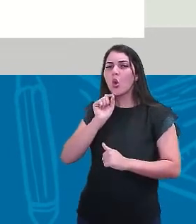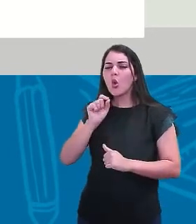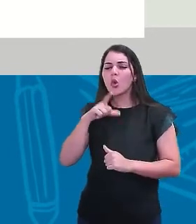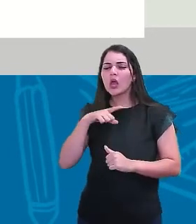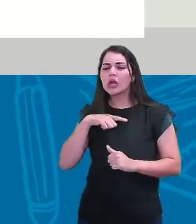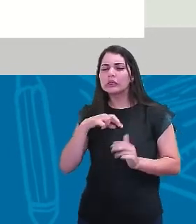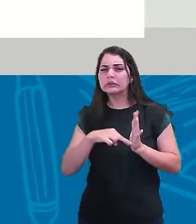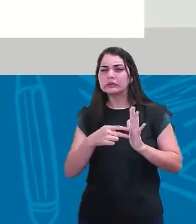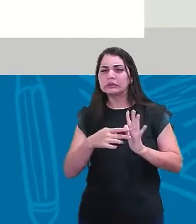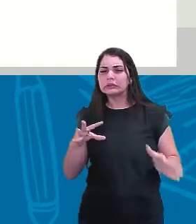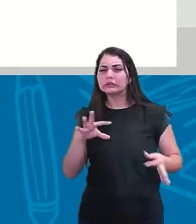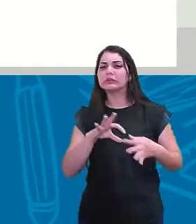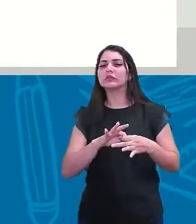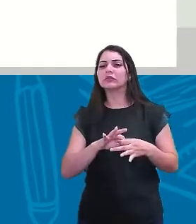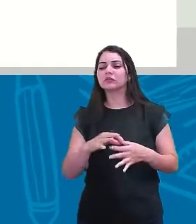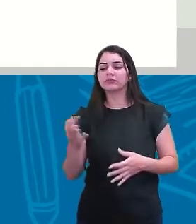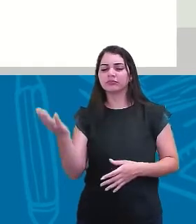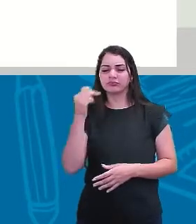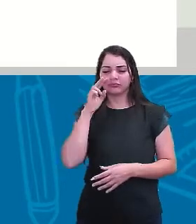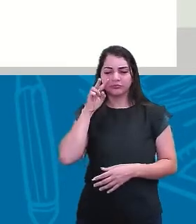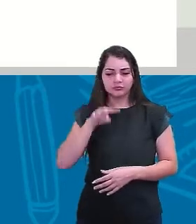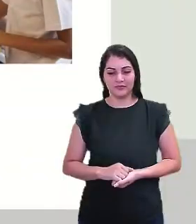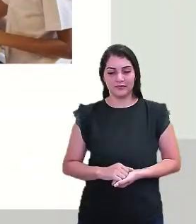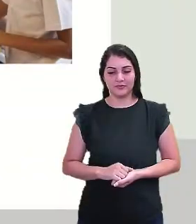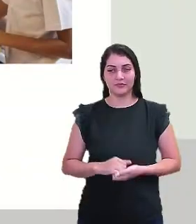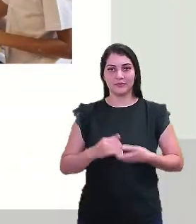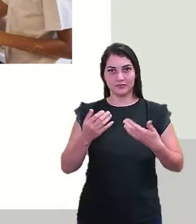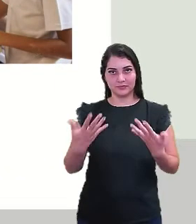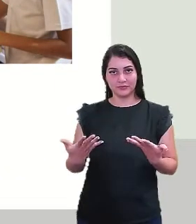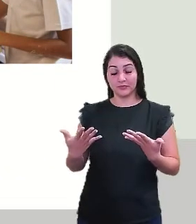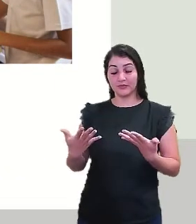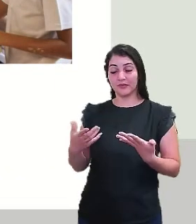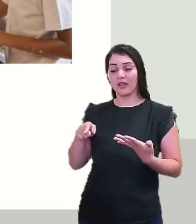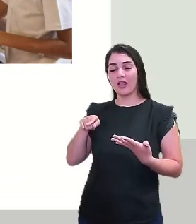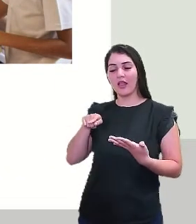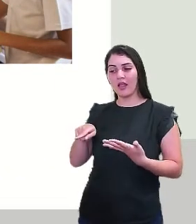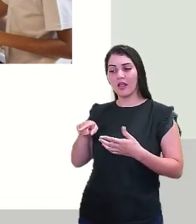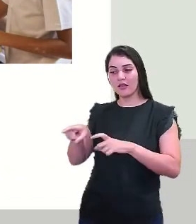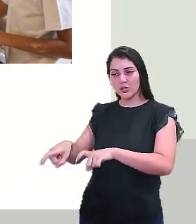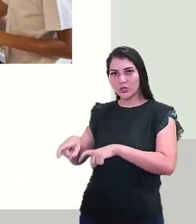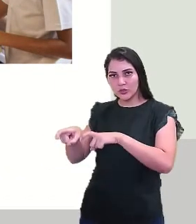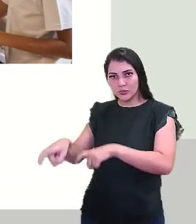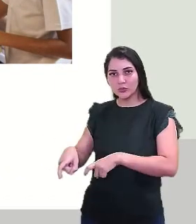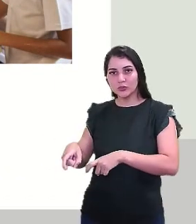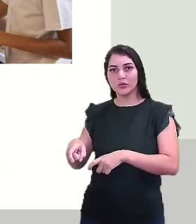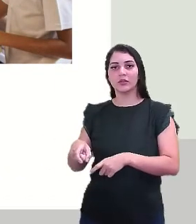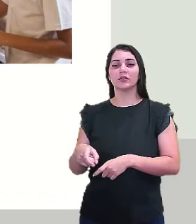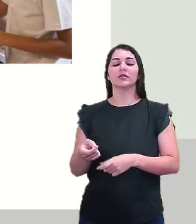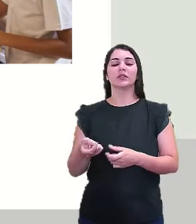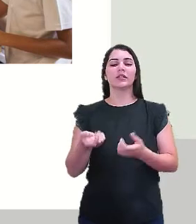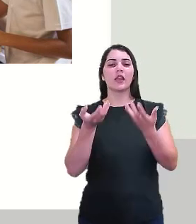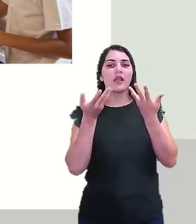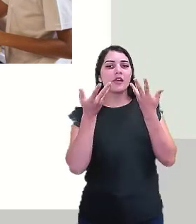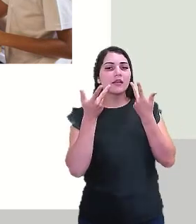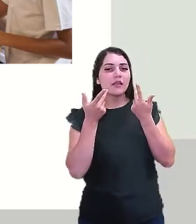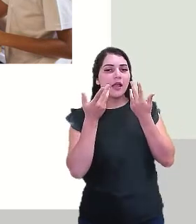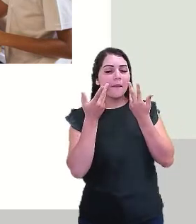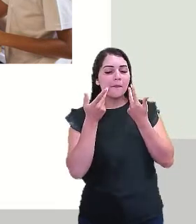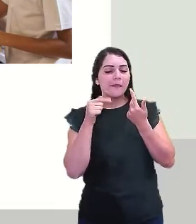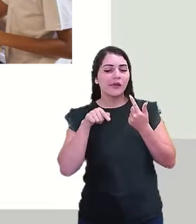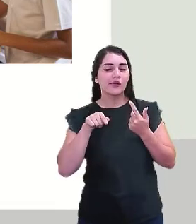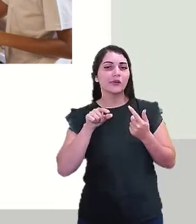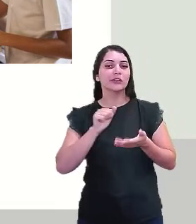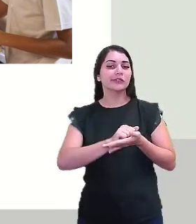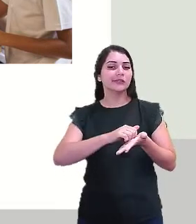outra? Vamos lá? Vamos ver isso. Vê só. A agricultura e a pecuária são atividades